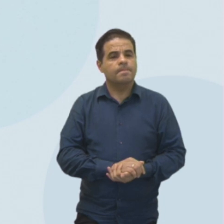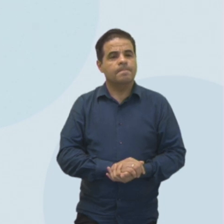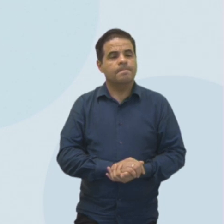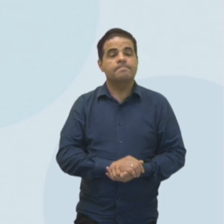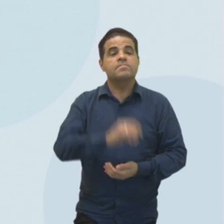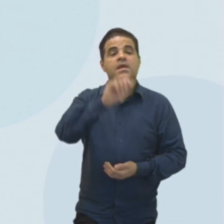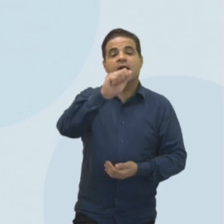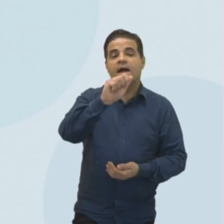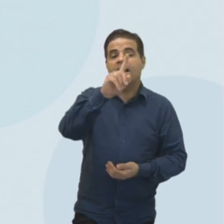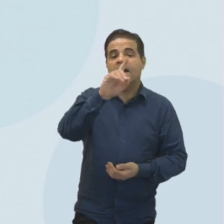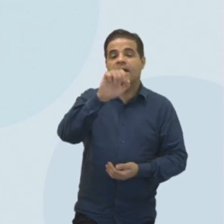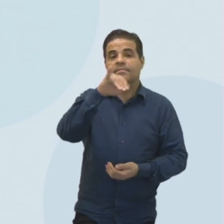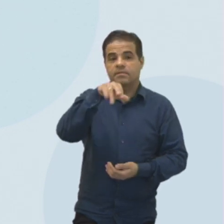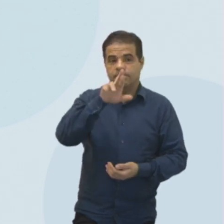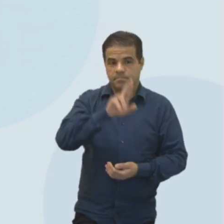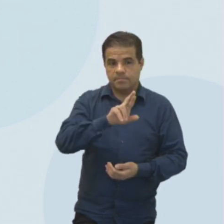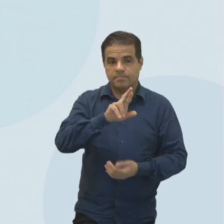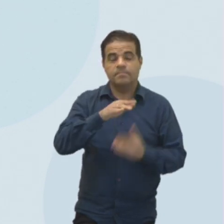Ademir, por favor.